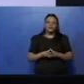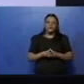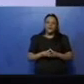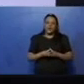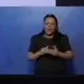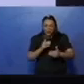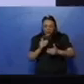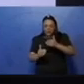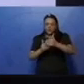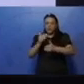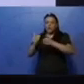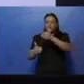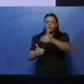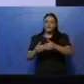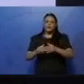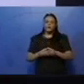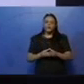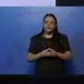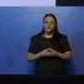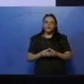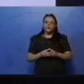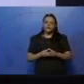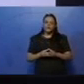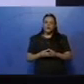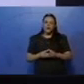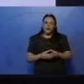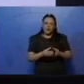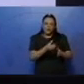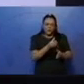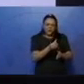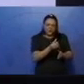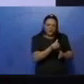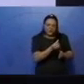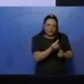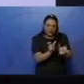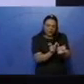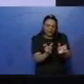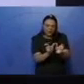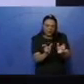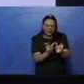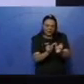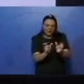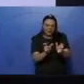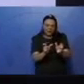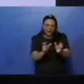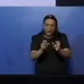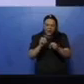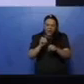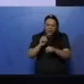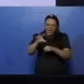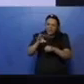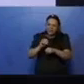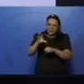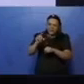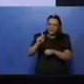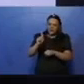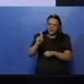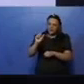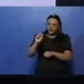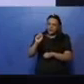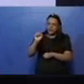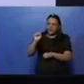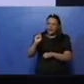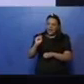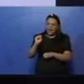um desenvolvimento. Parágrafo 6 fala das emissões de carbono. Parágrafo 7,